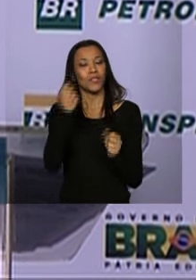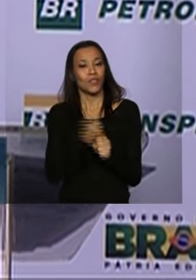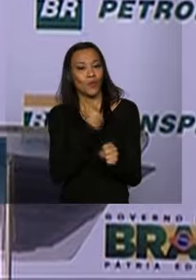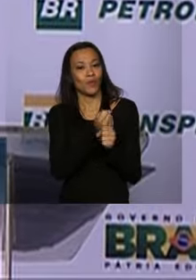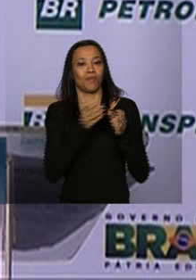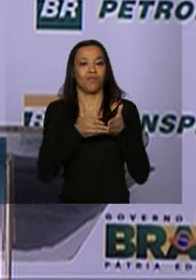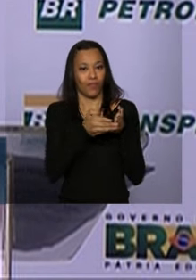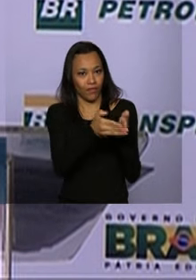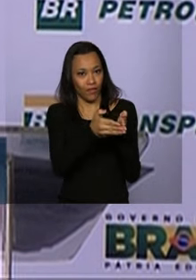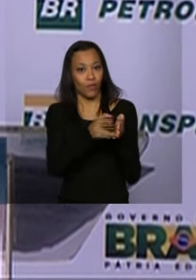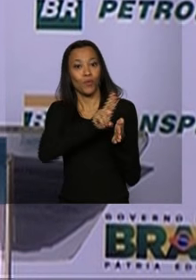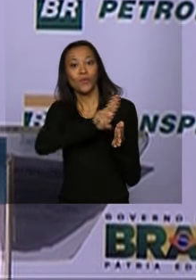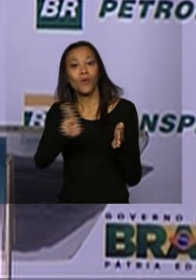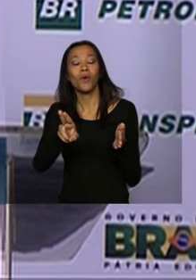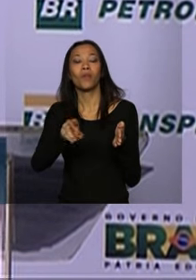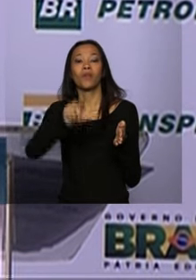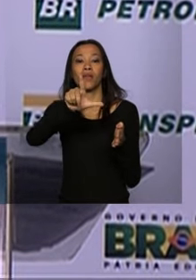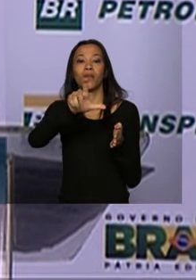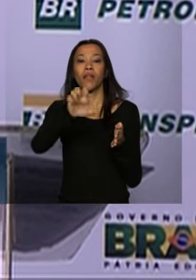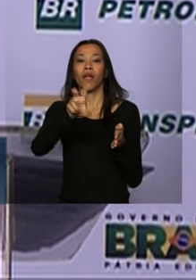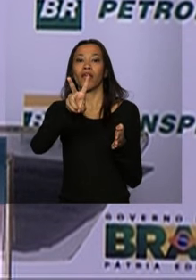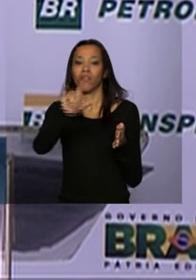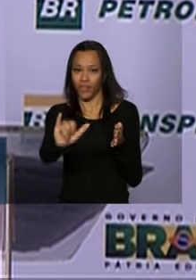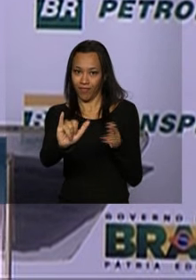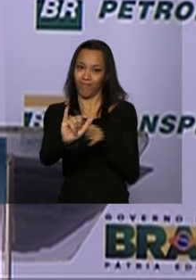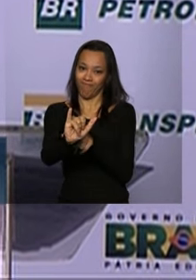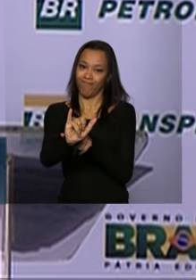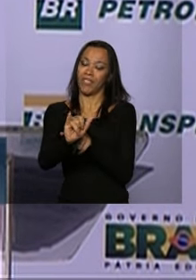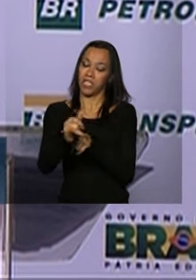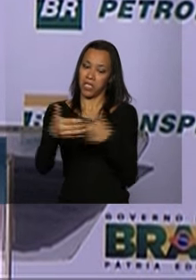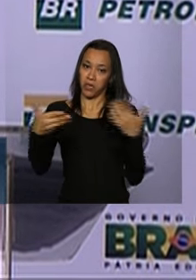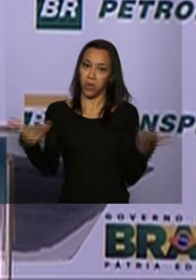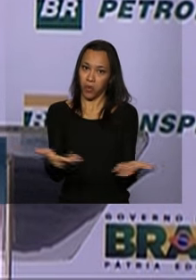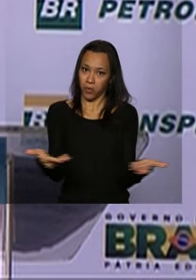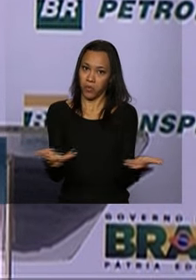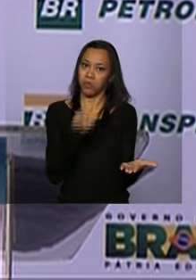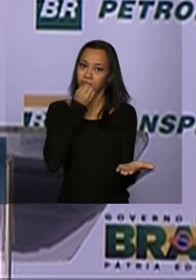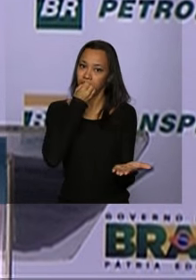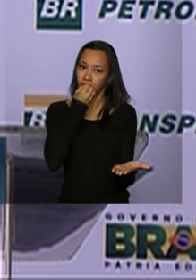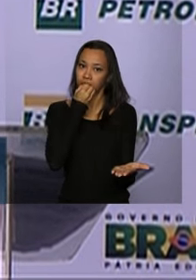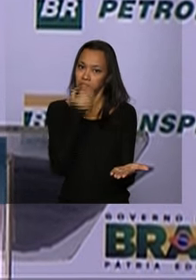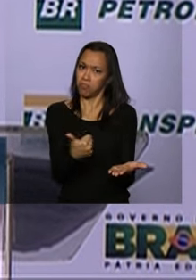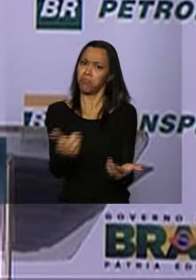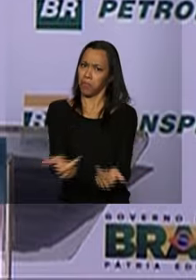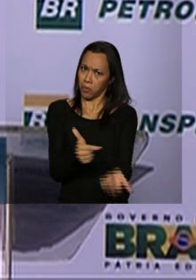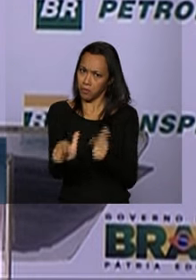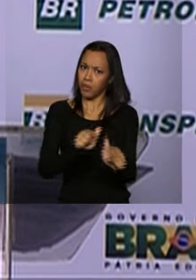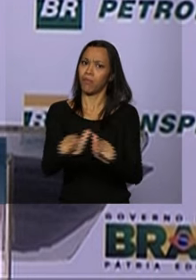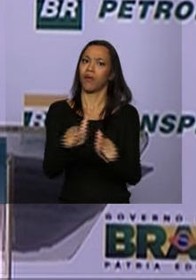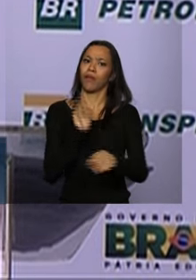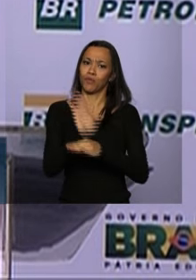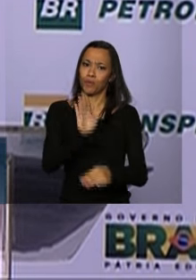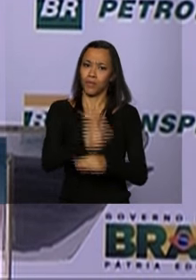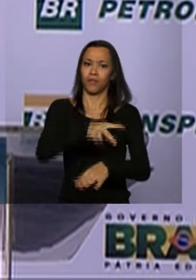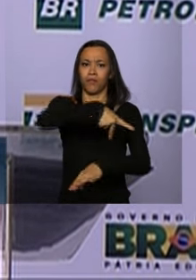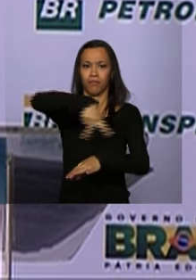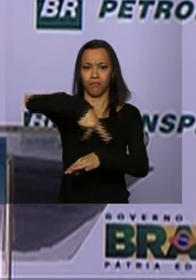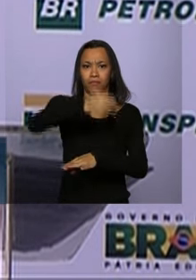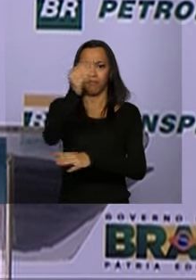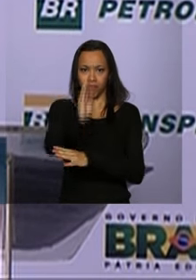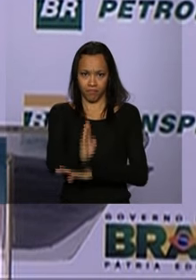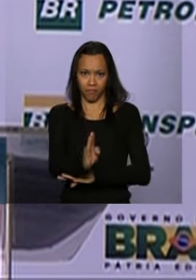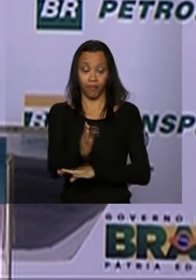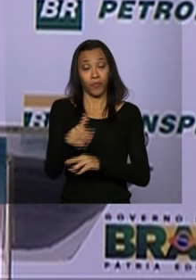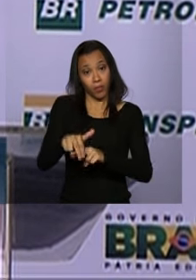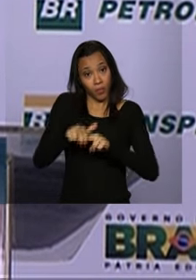que é o Joaquim Levy, que está fazendo um trabalho até muito positivo para o nosso país. Por isso,